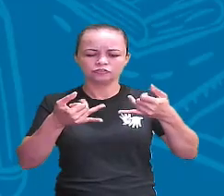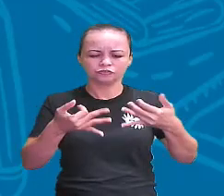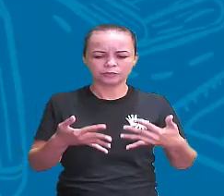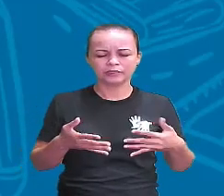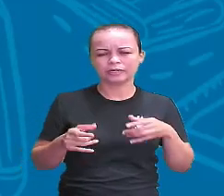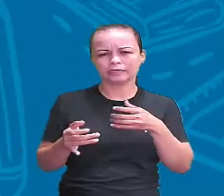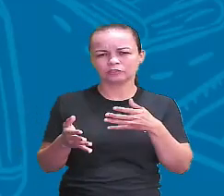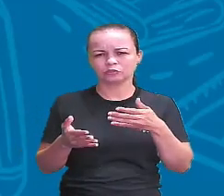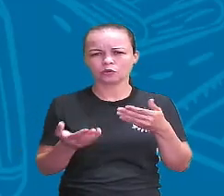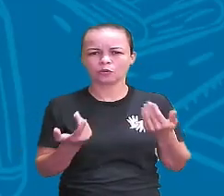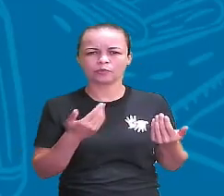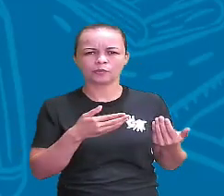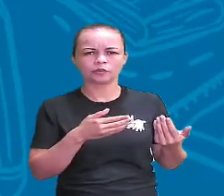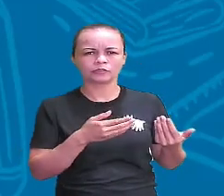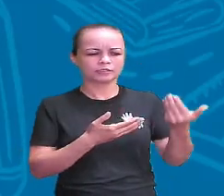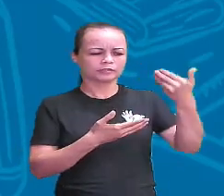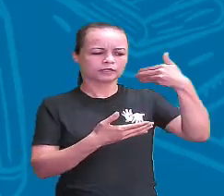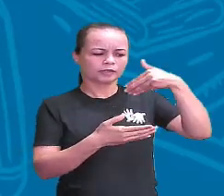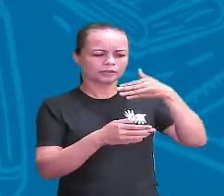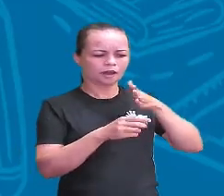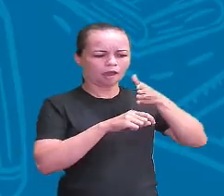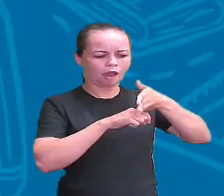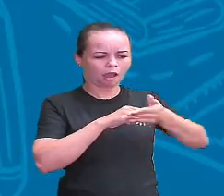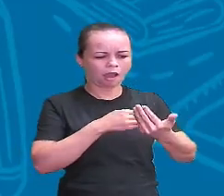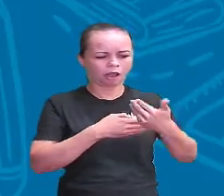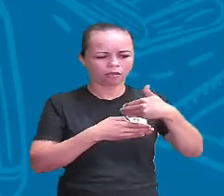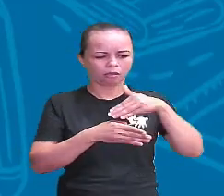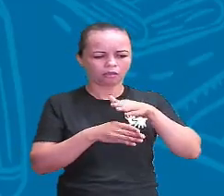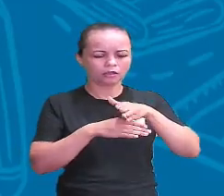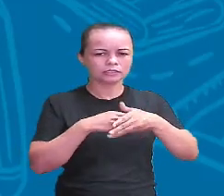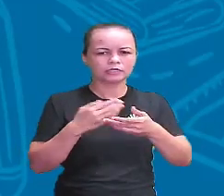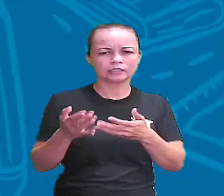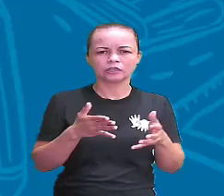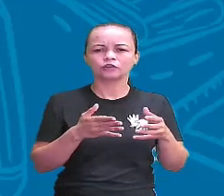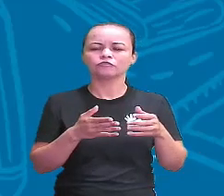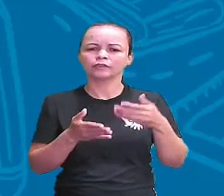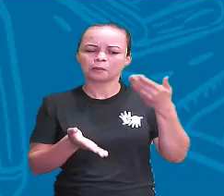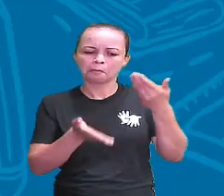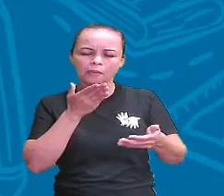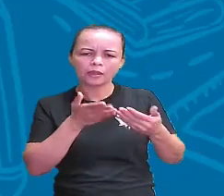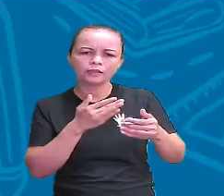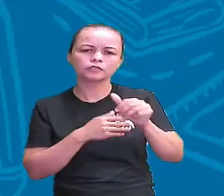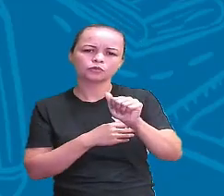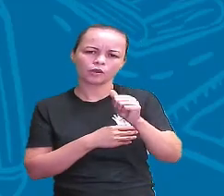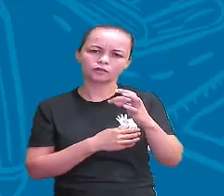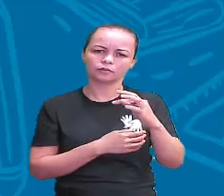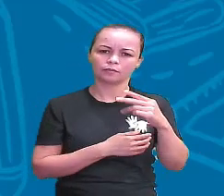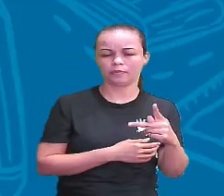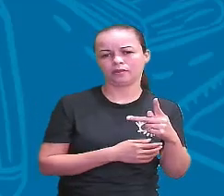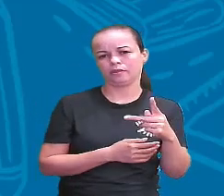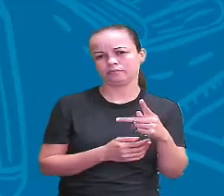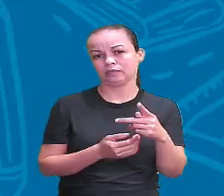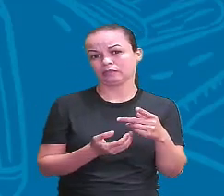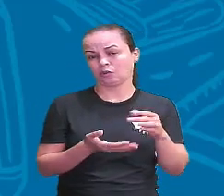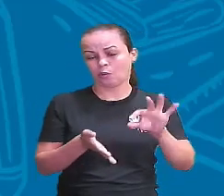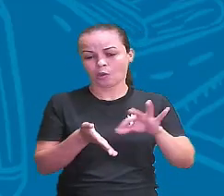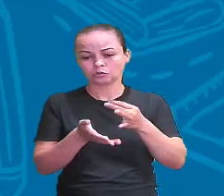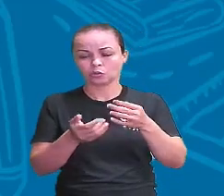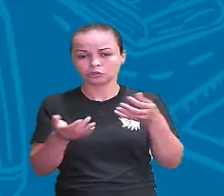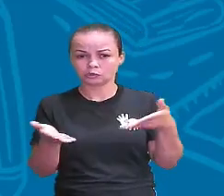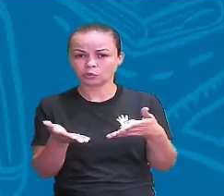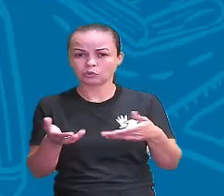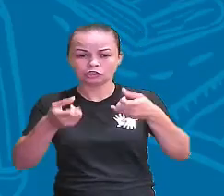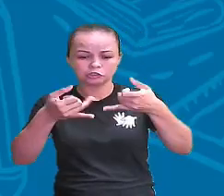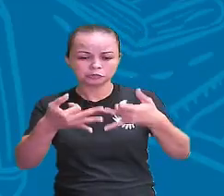de entrada, de saída, vai ter perdas de ATP por causa do próprio processo. Então, alguns autores hoje, atualmente, dizem que vai ser